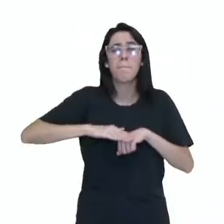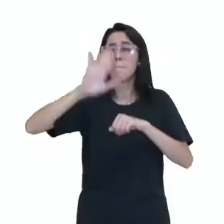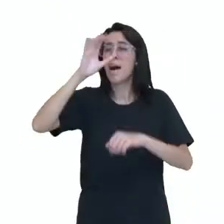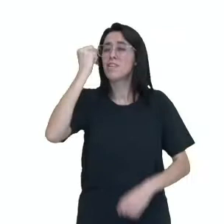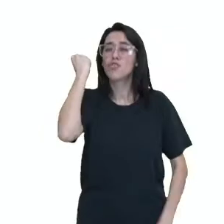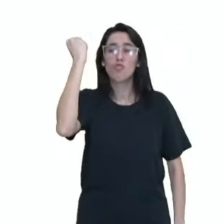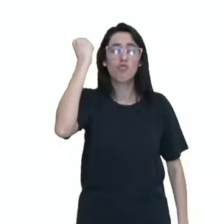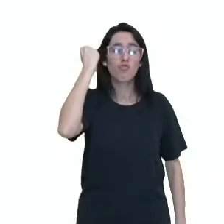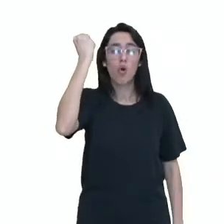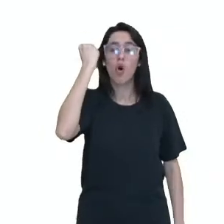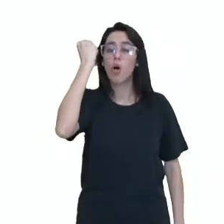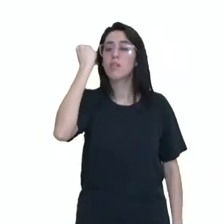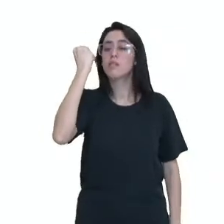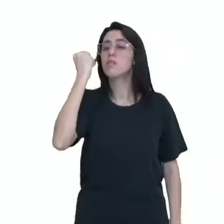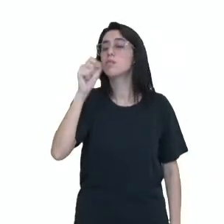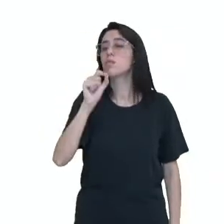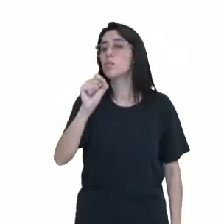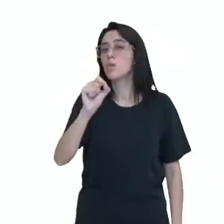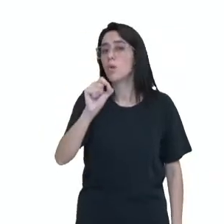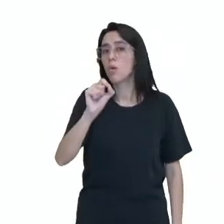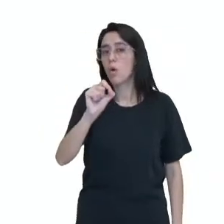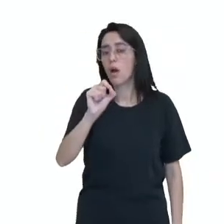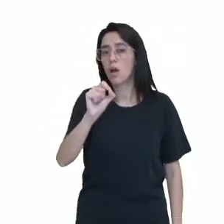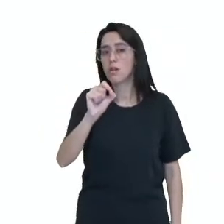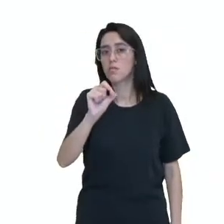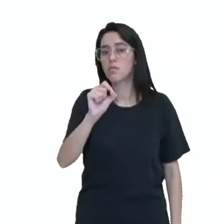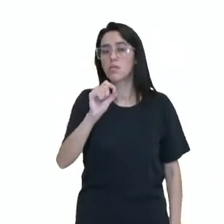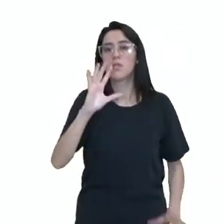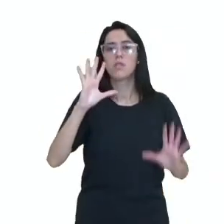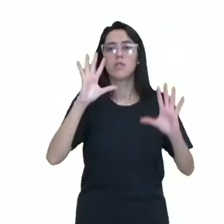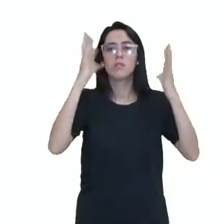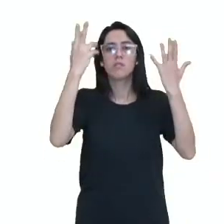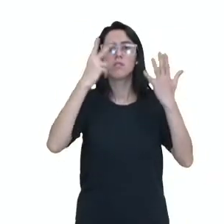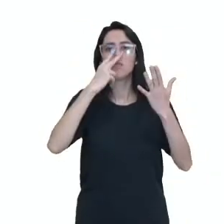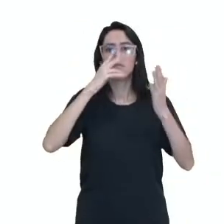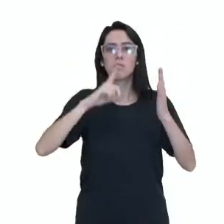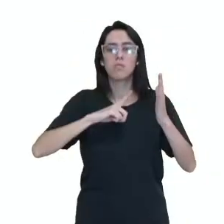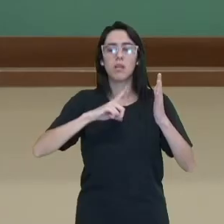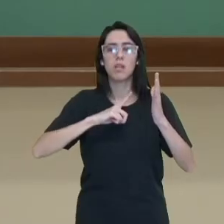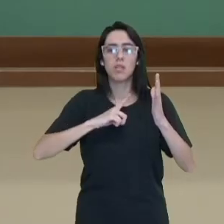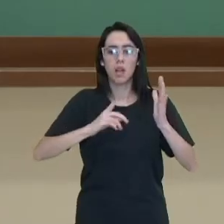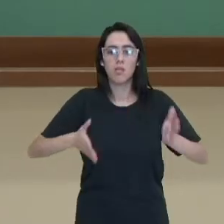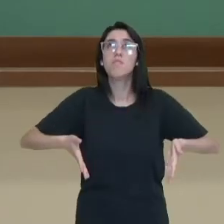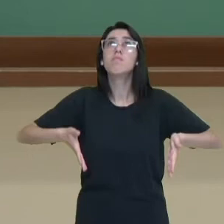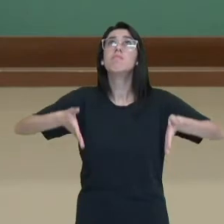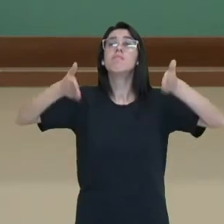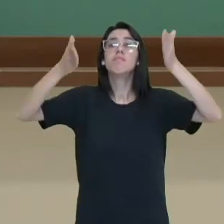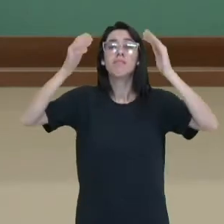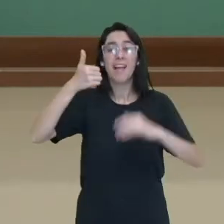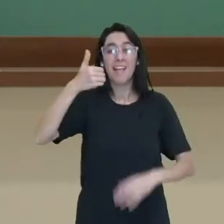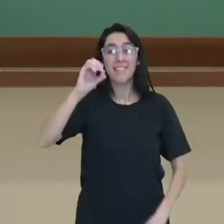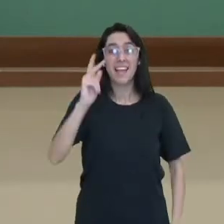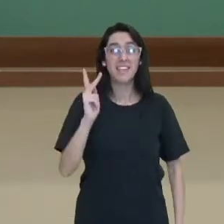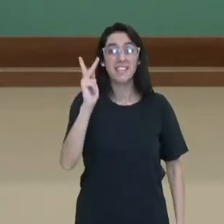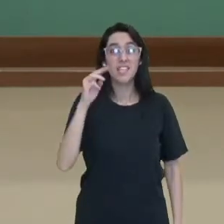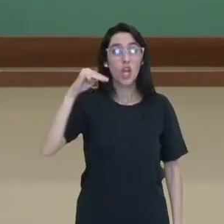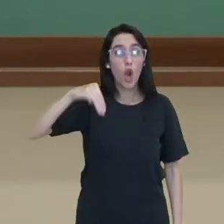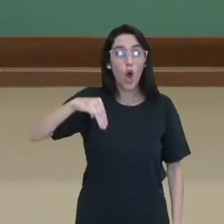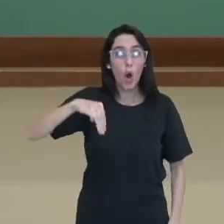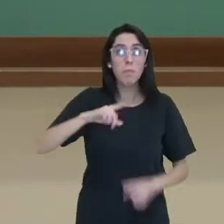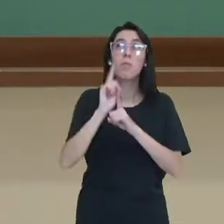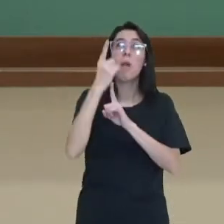foi solta, ela chegou a criar uma coluna de mais de 10 quilômetros de altura. né, chegando